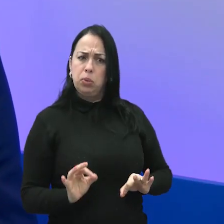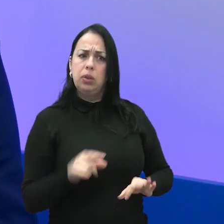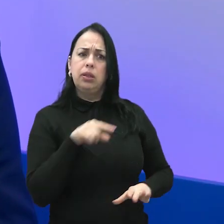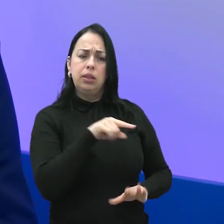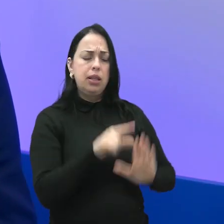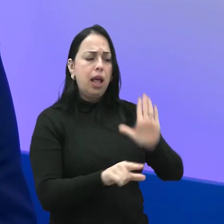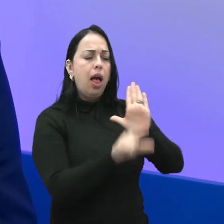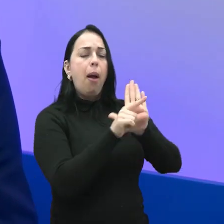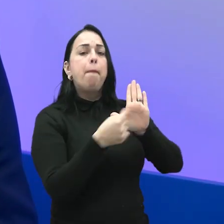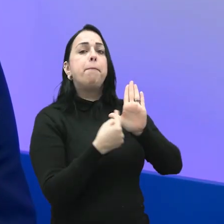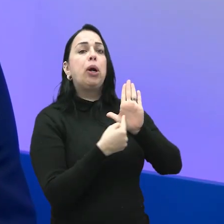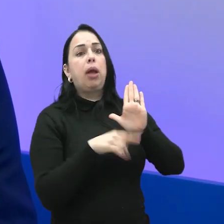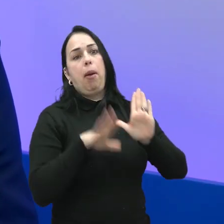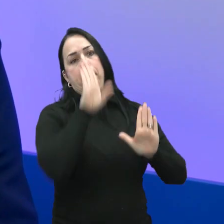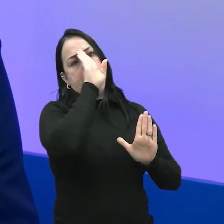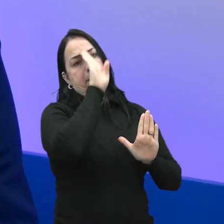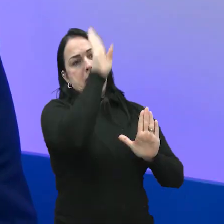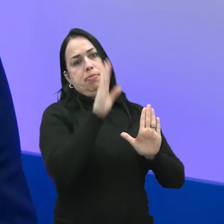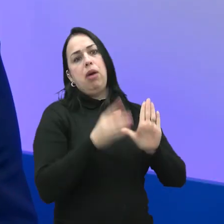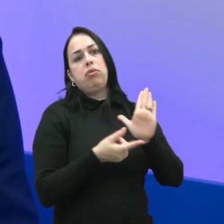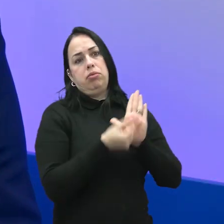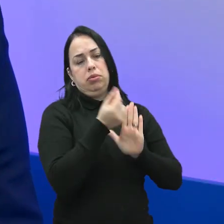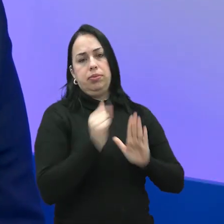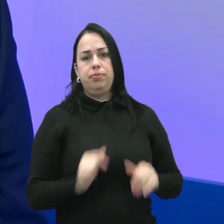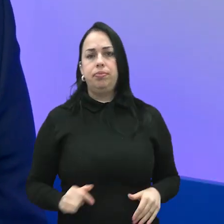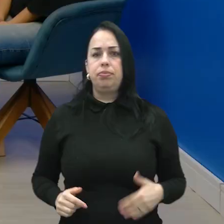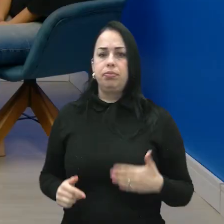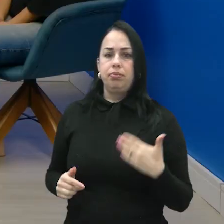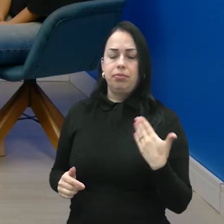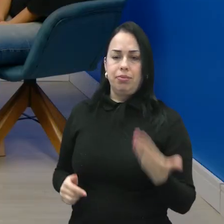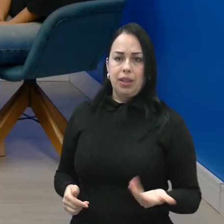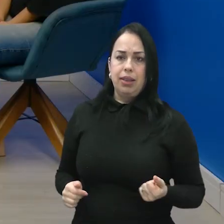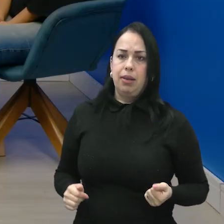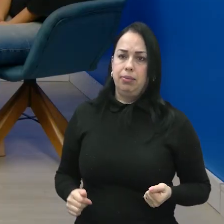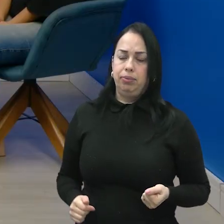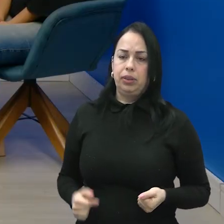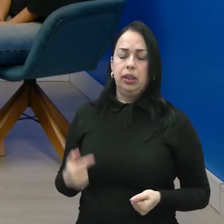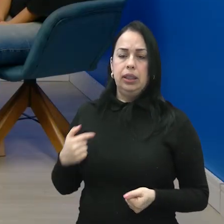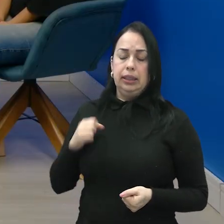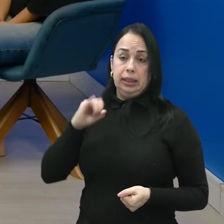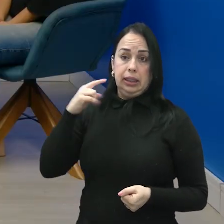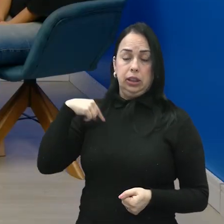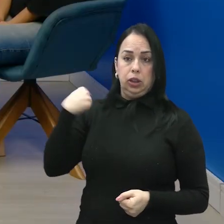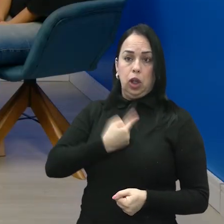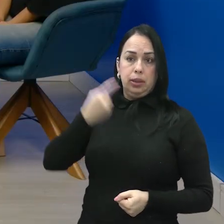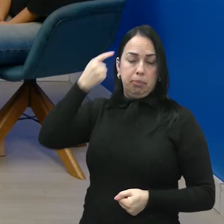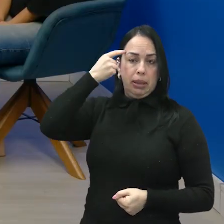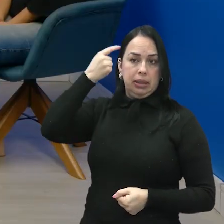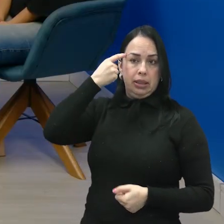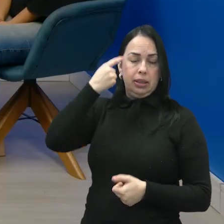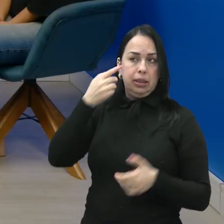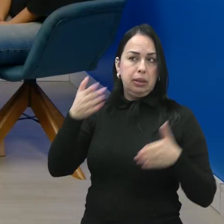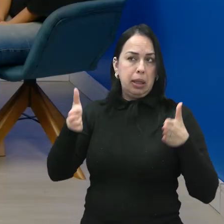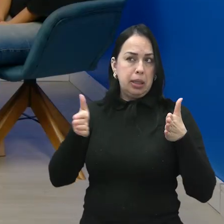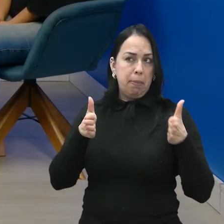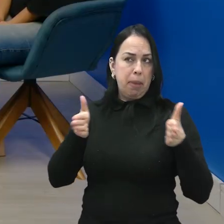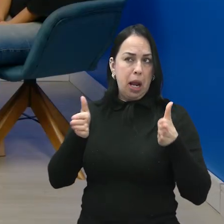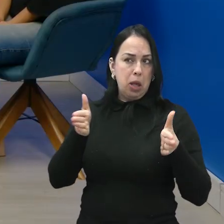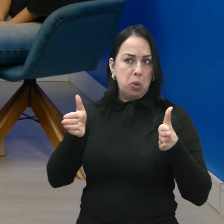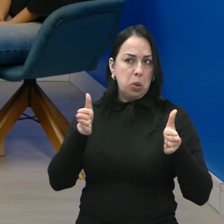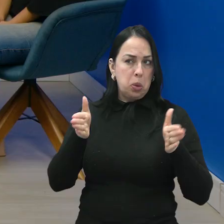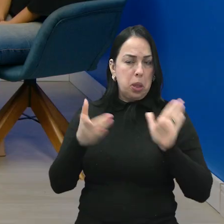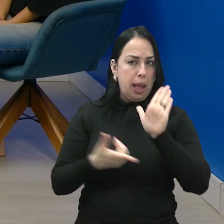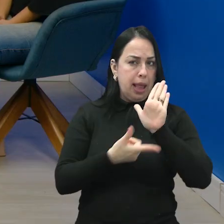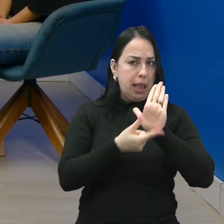peça orçamentária é o coração da administração pública. Então, quando a gente pensa naquela época do ano em